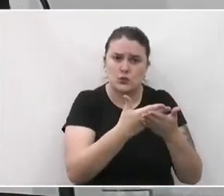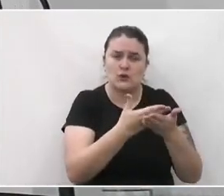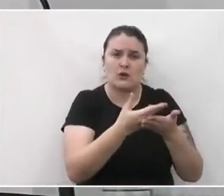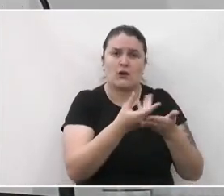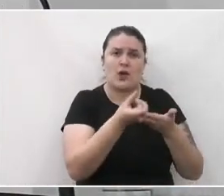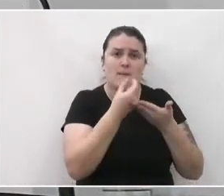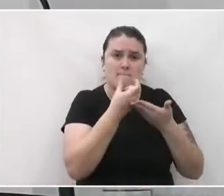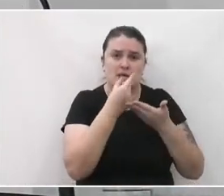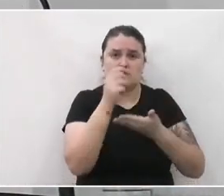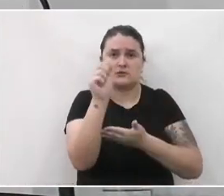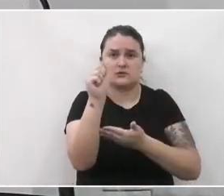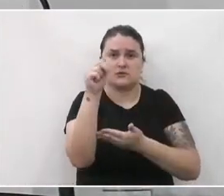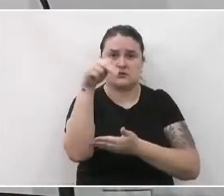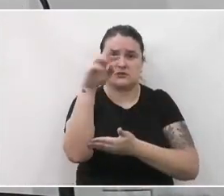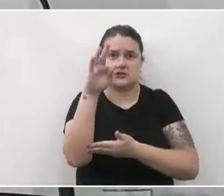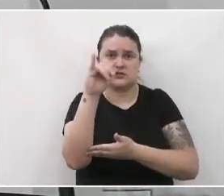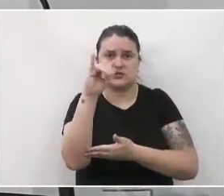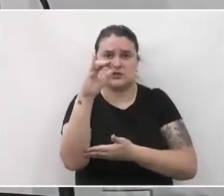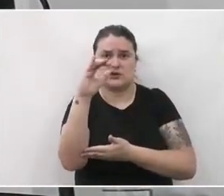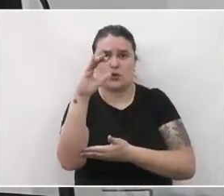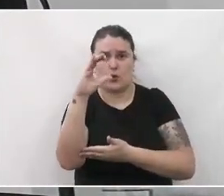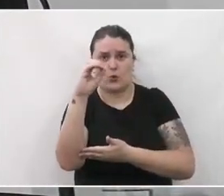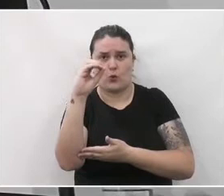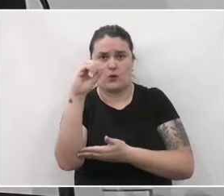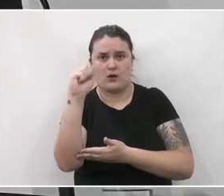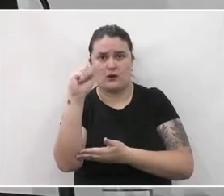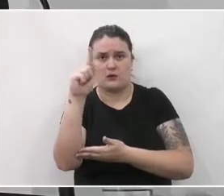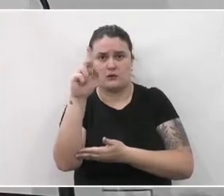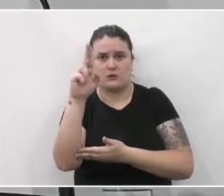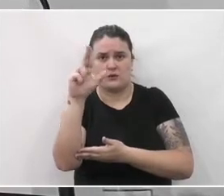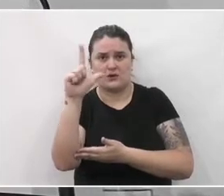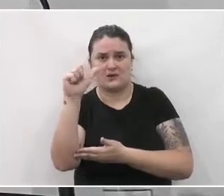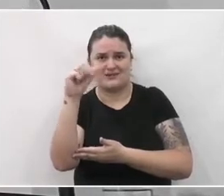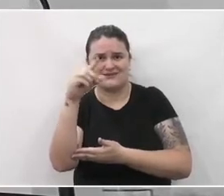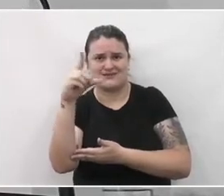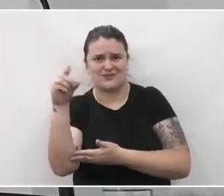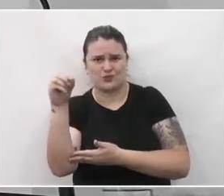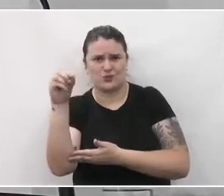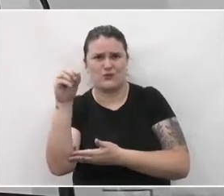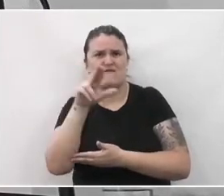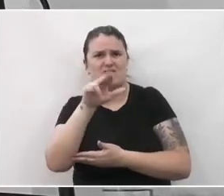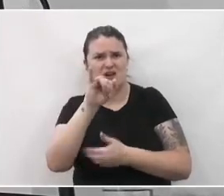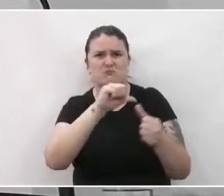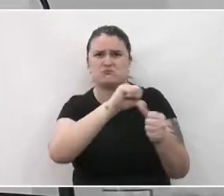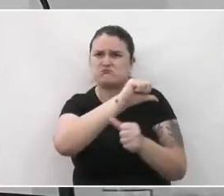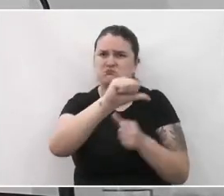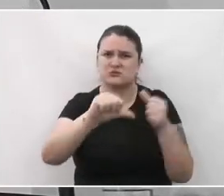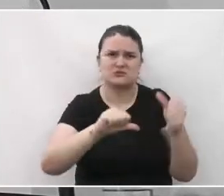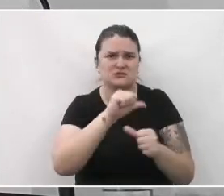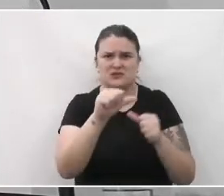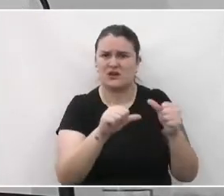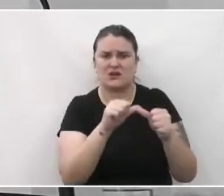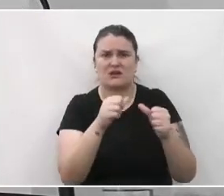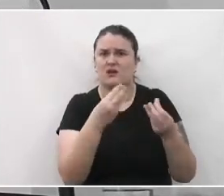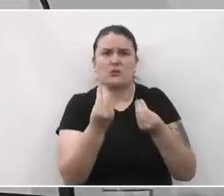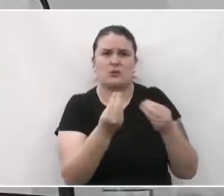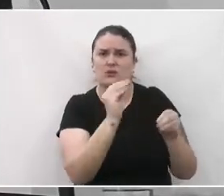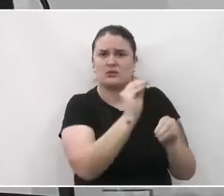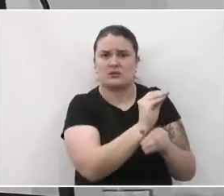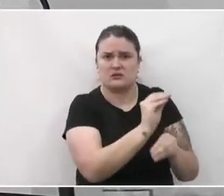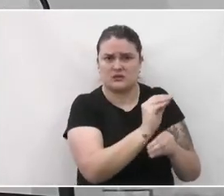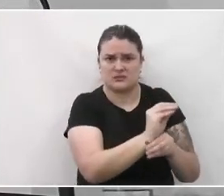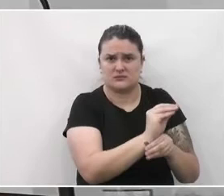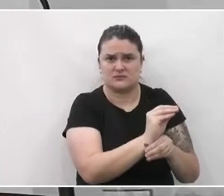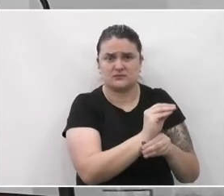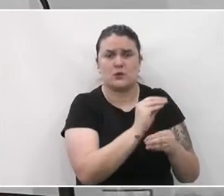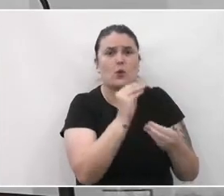anticoagulação, que é exatamente para o tratamento do Covid, que vai mudar totalmente a forma de se tratar. Como